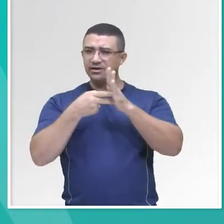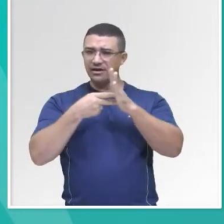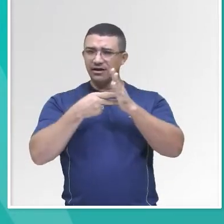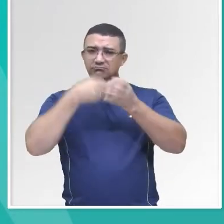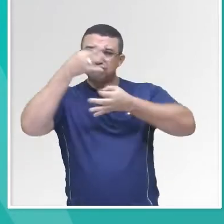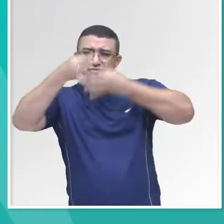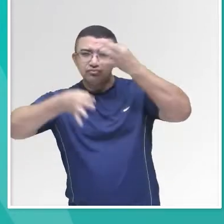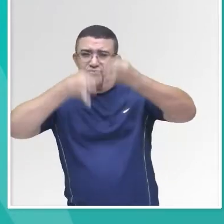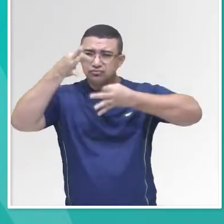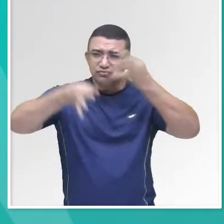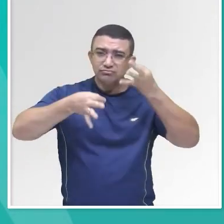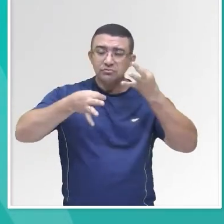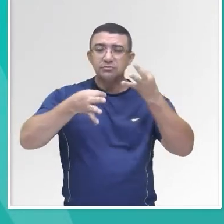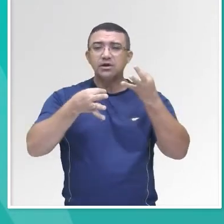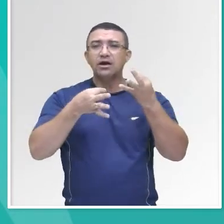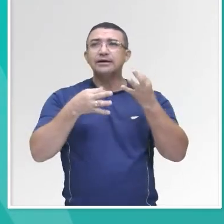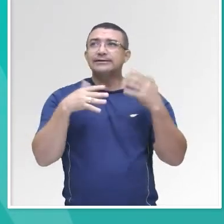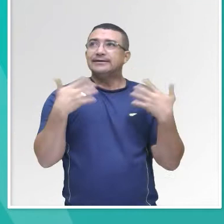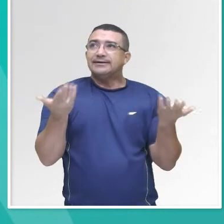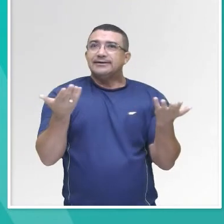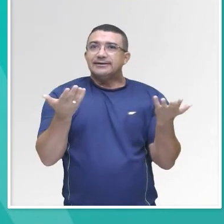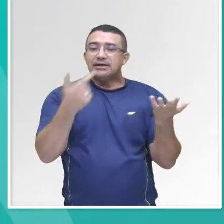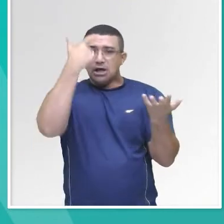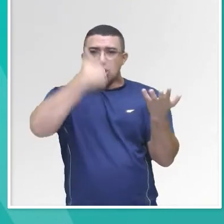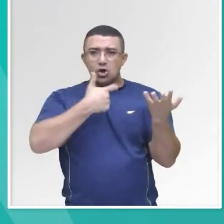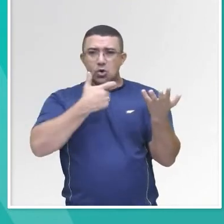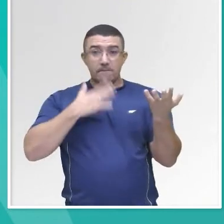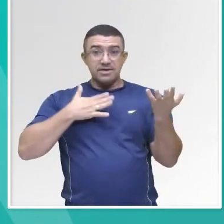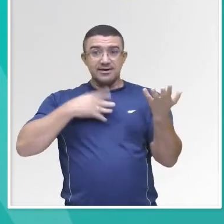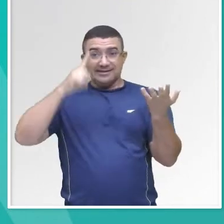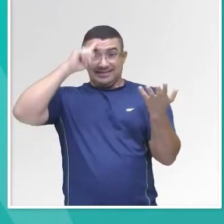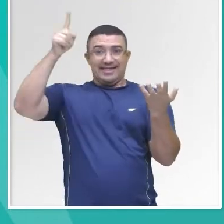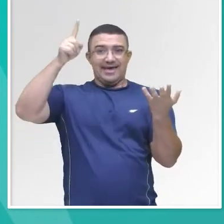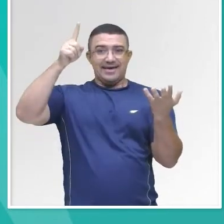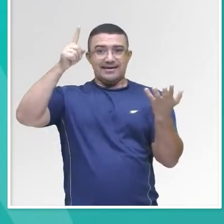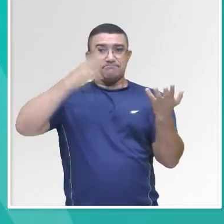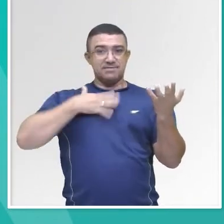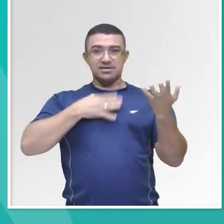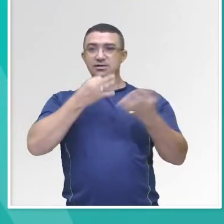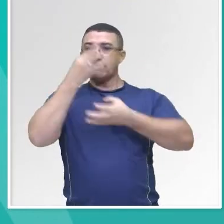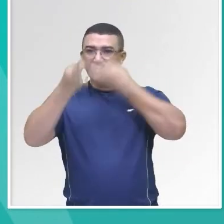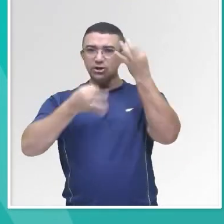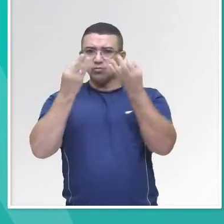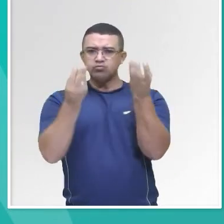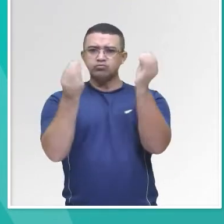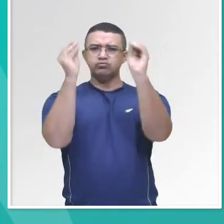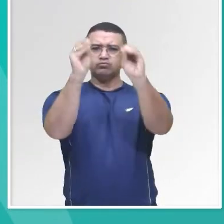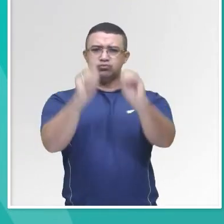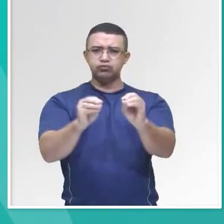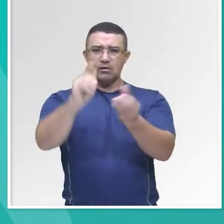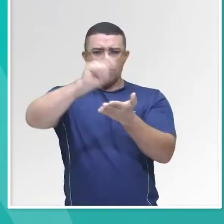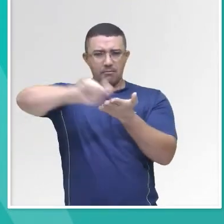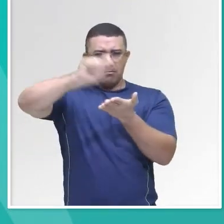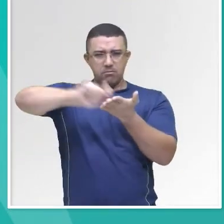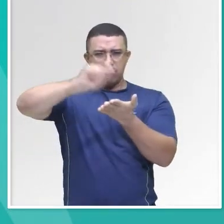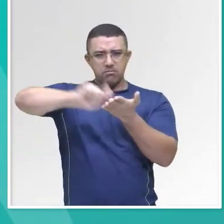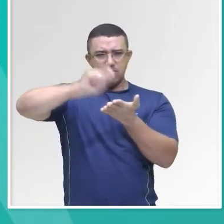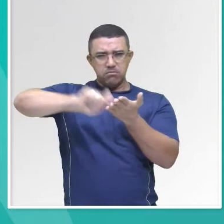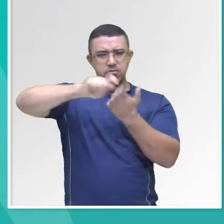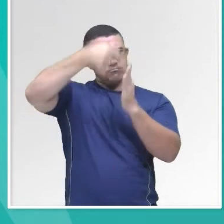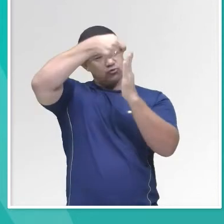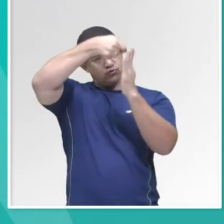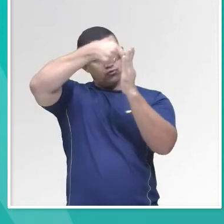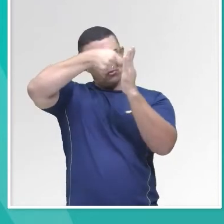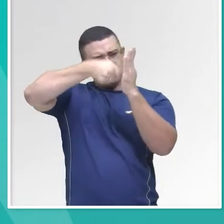quando eu quero colocar o meu ponto de vista, a minha opinião sobre um determinado tema, sobre